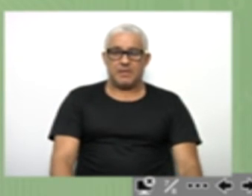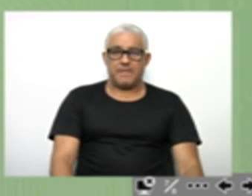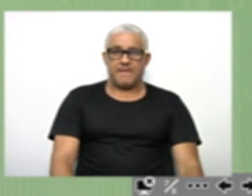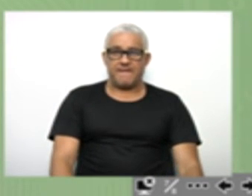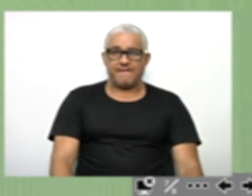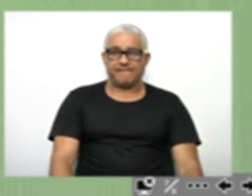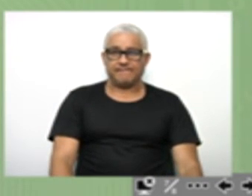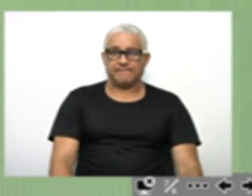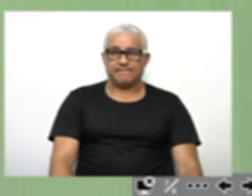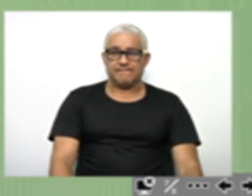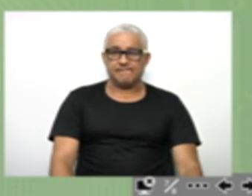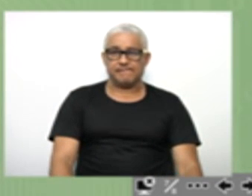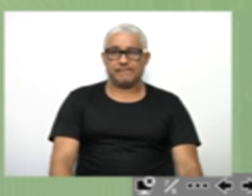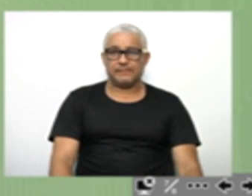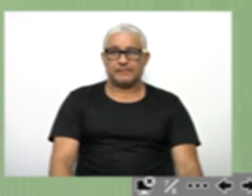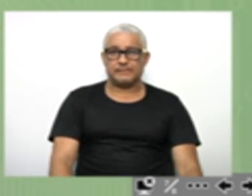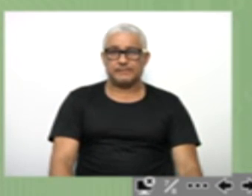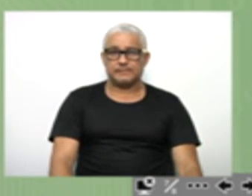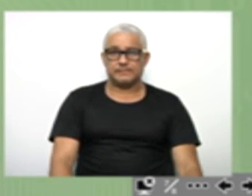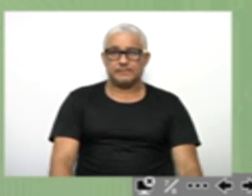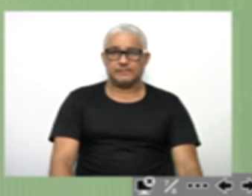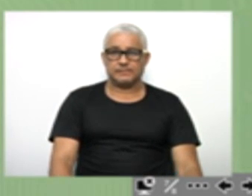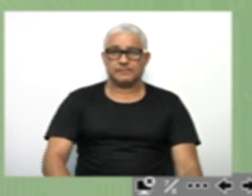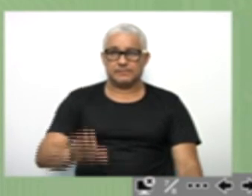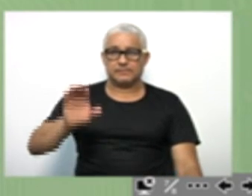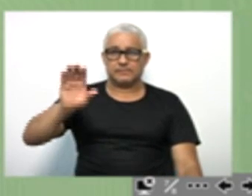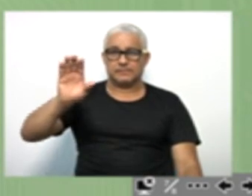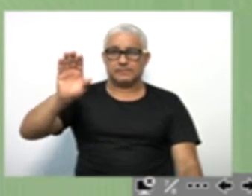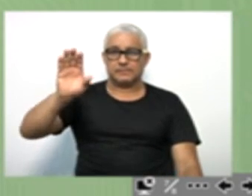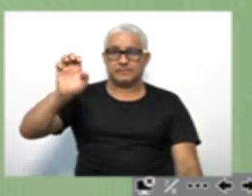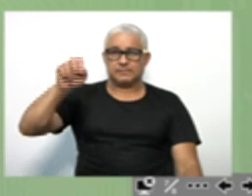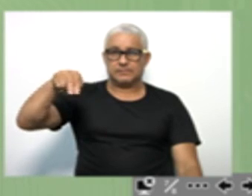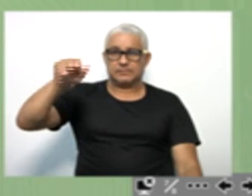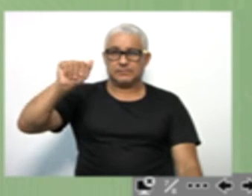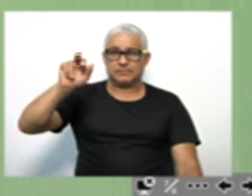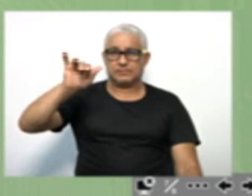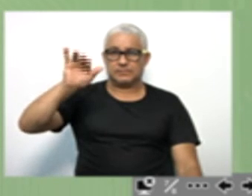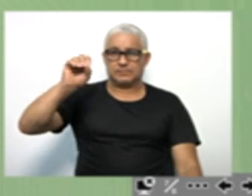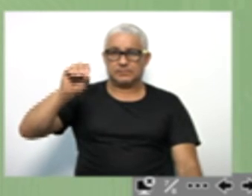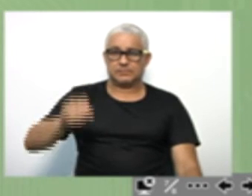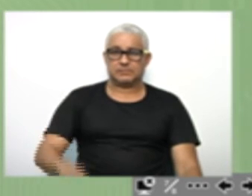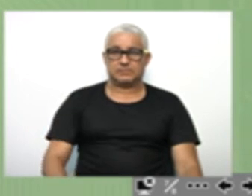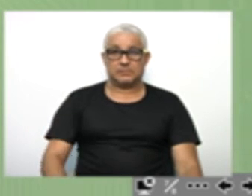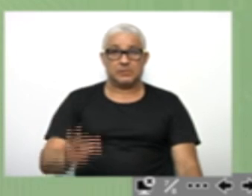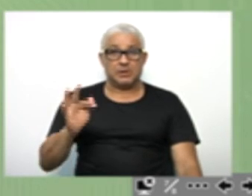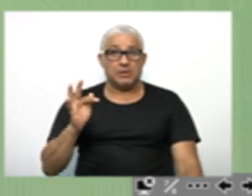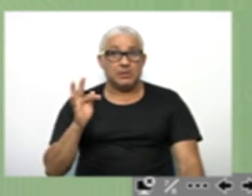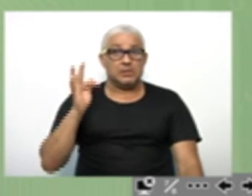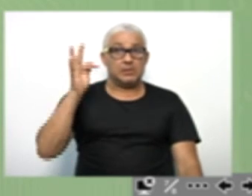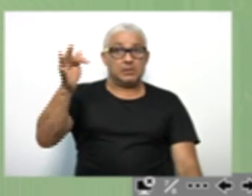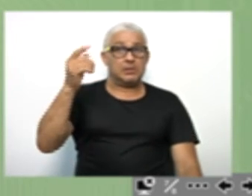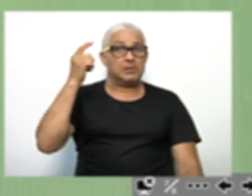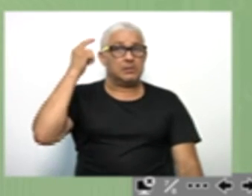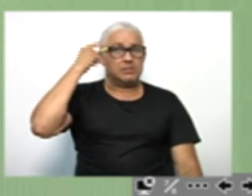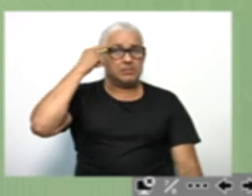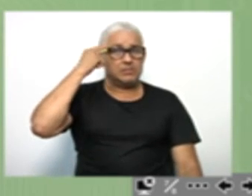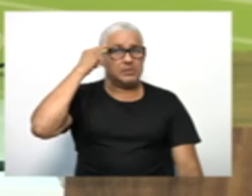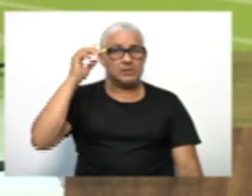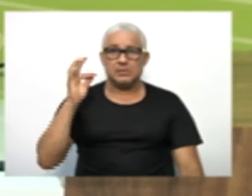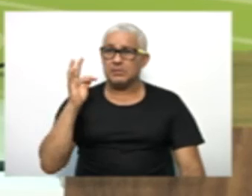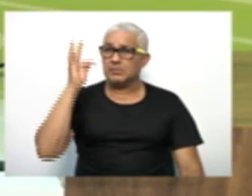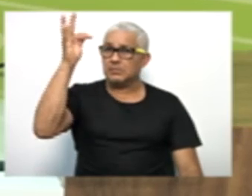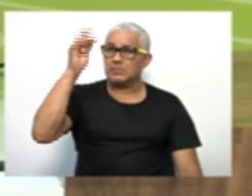ponderando aqui as considerações. Cenários são como sondas para o futuro, ou seja, essa questão